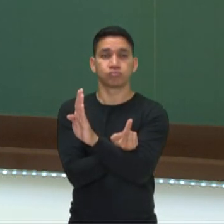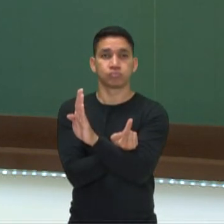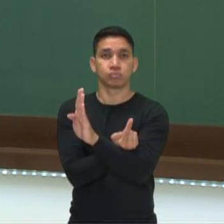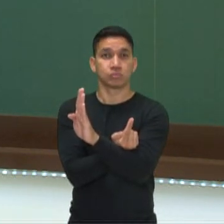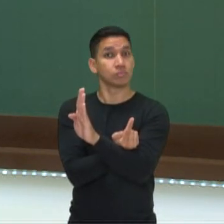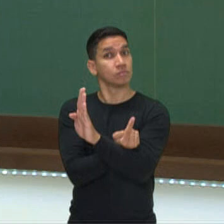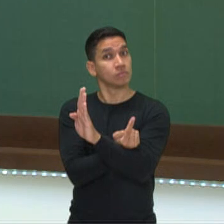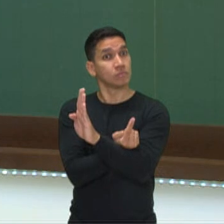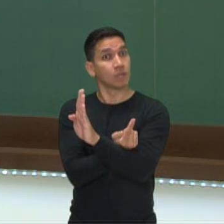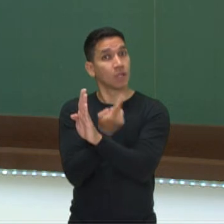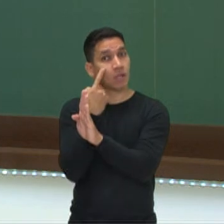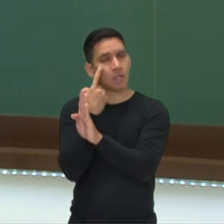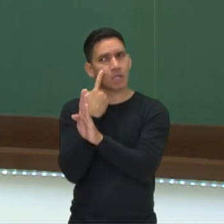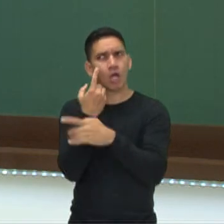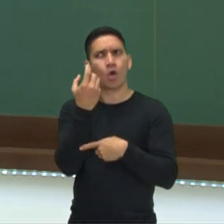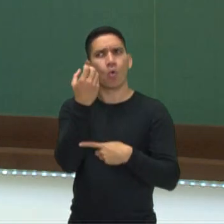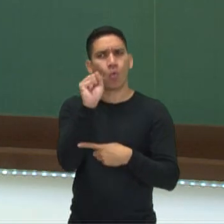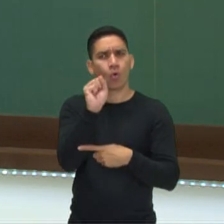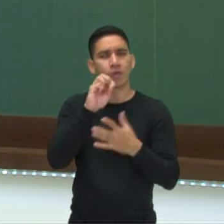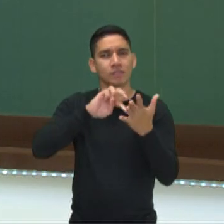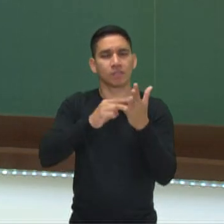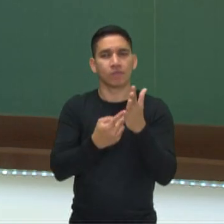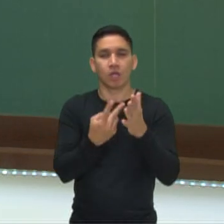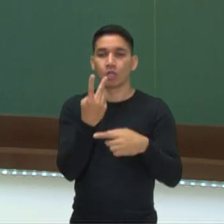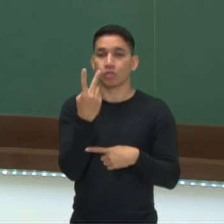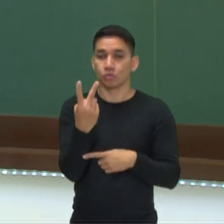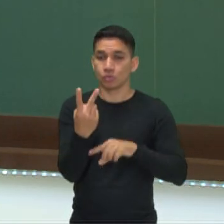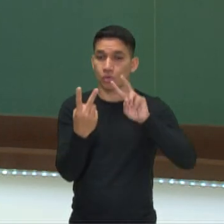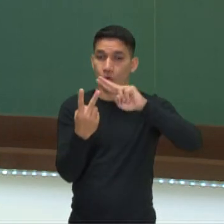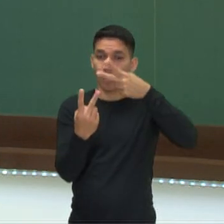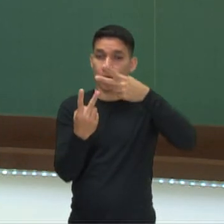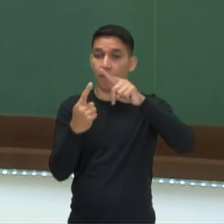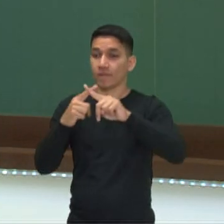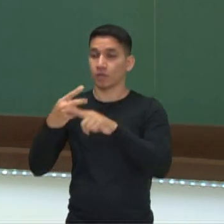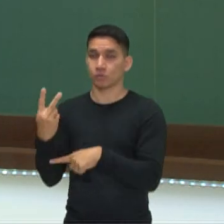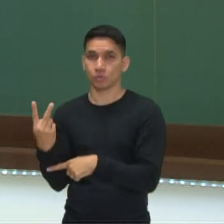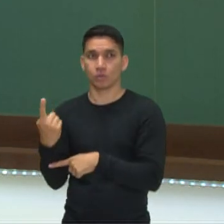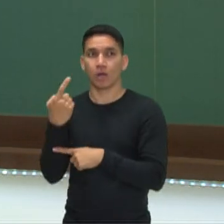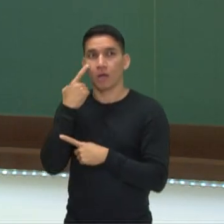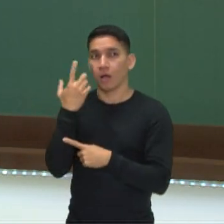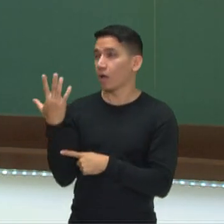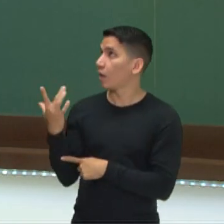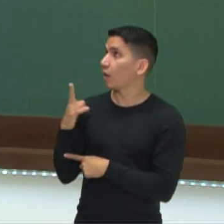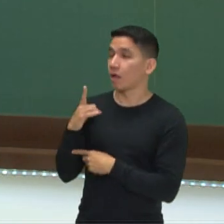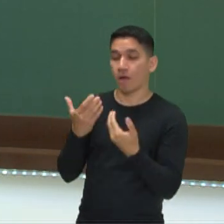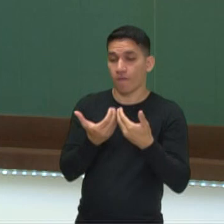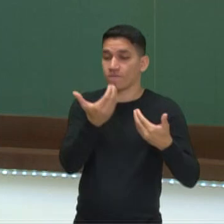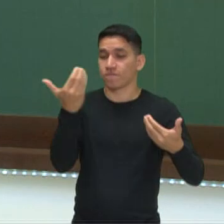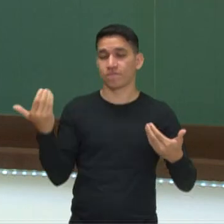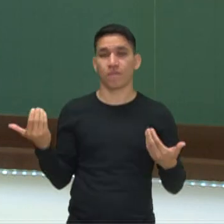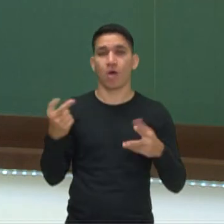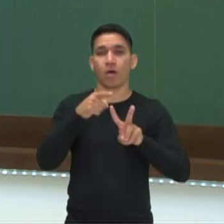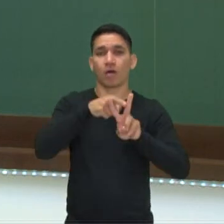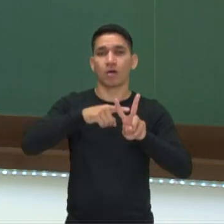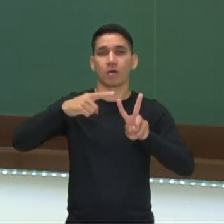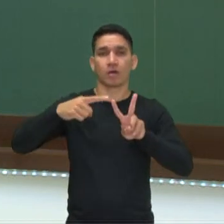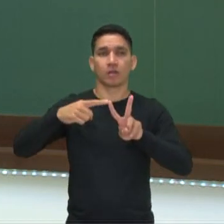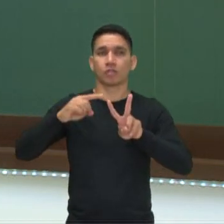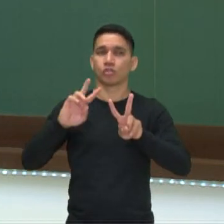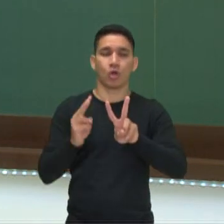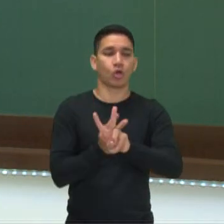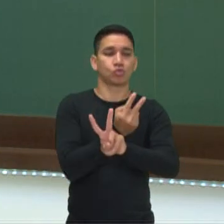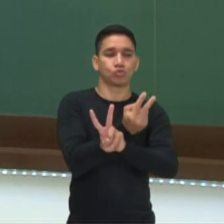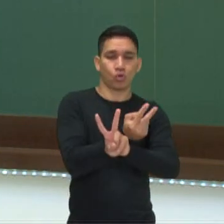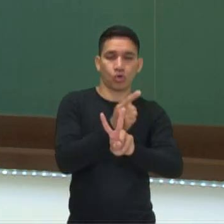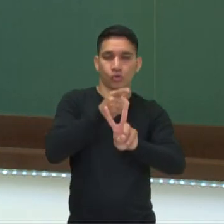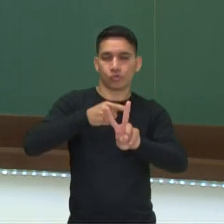1. Então o 8 é 2 ao quadrado vezes 2, ó. Esse 2 que está ao quadrado, ele sai para fora da raiz. Fica só esse outro 2